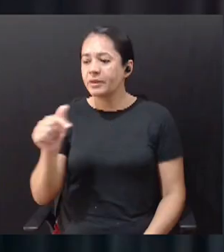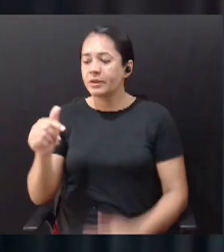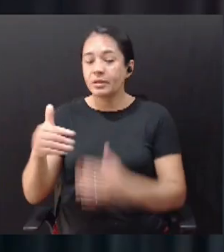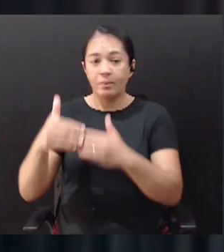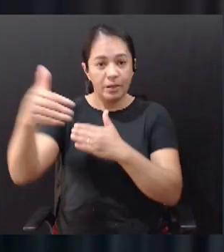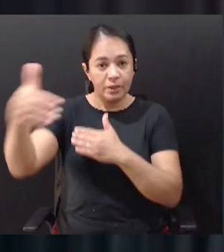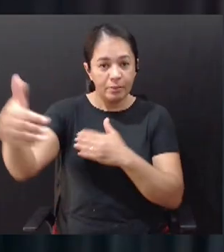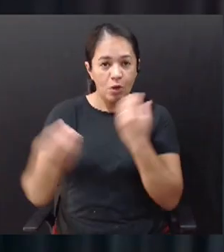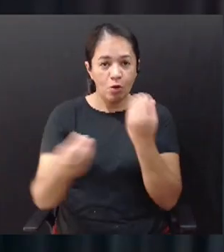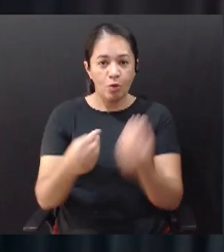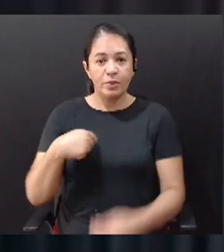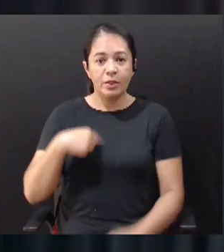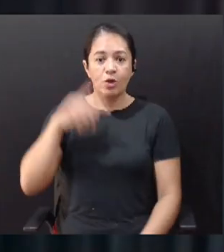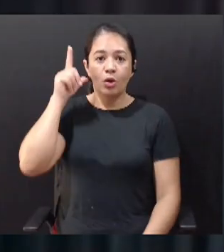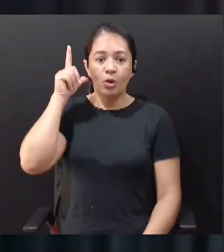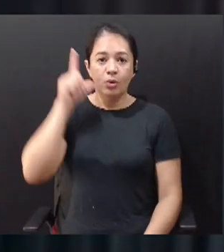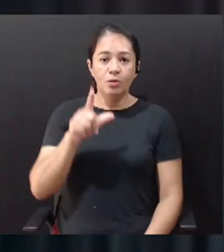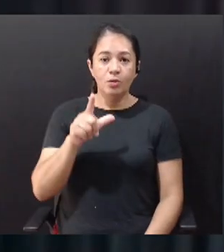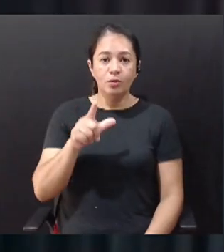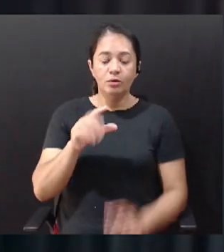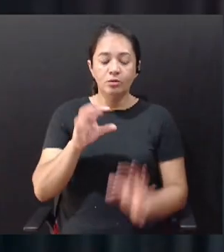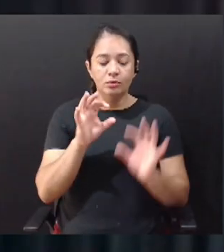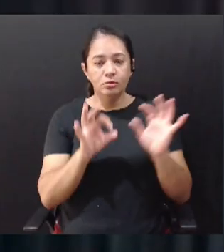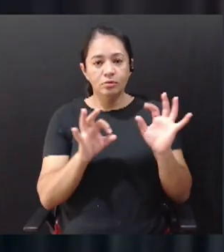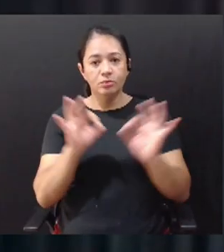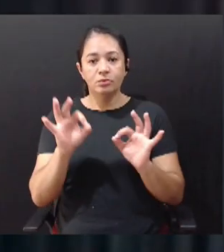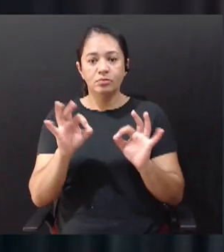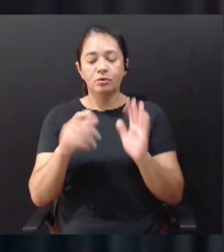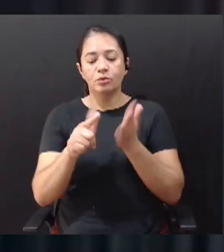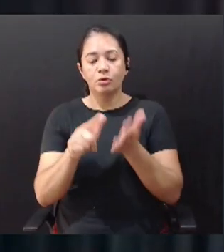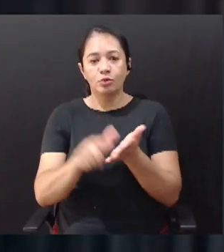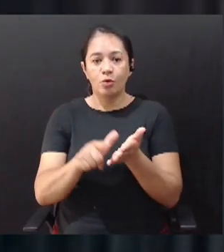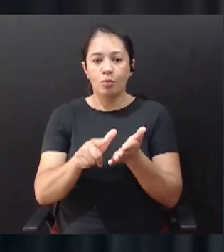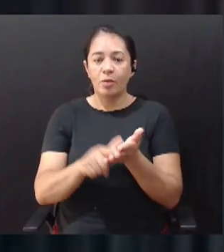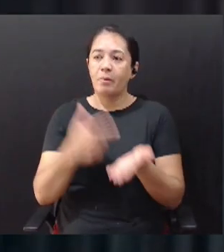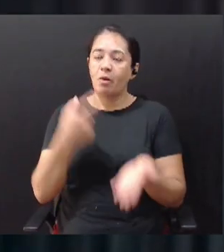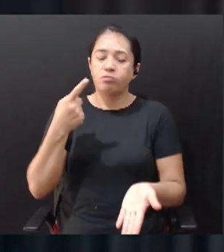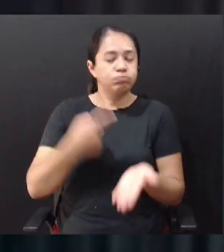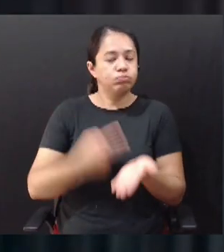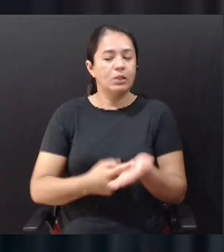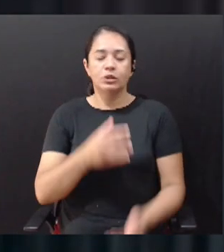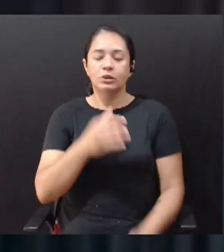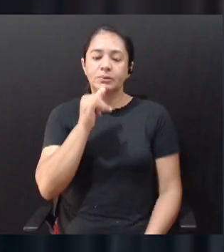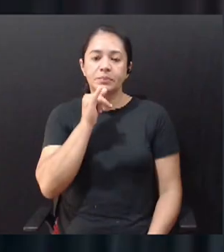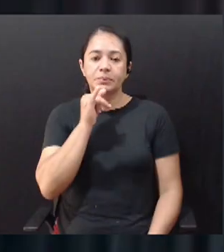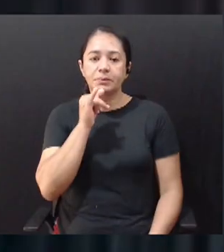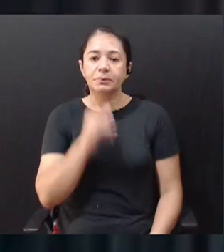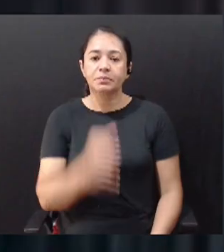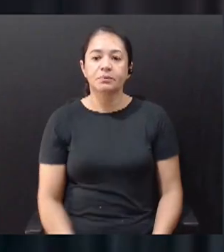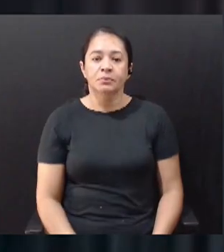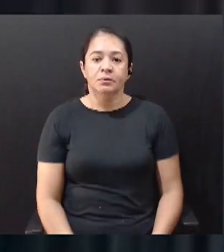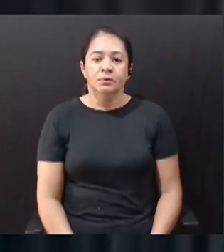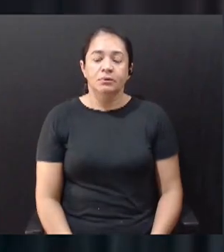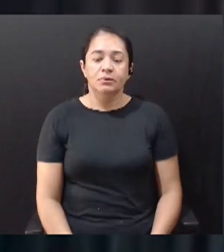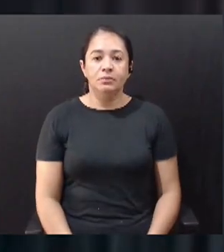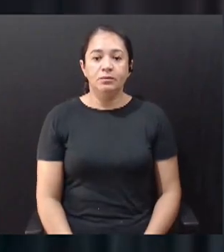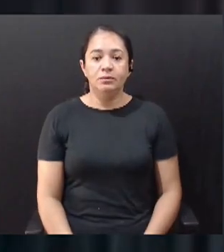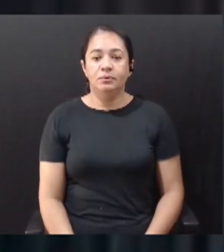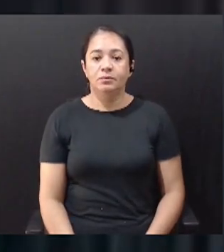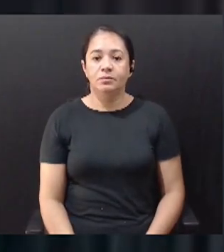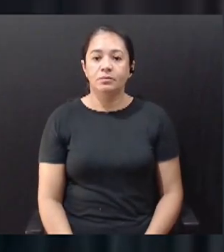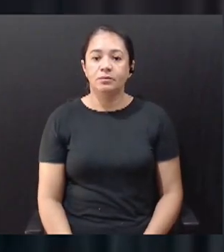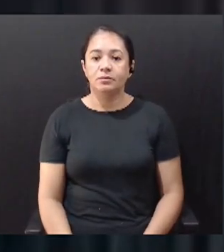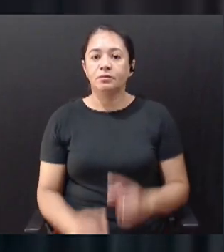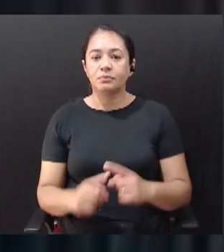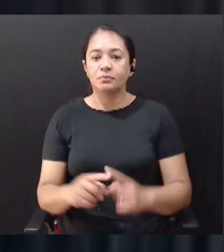conseguir colocar, elaborar isso no papel, numa agenda, por exemplo, para que só na segunda-feira eu